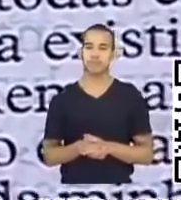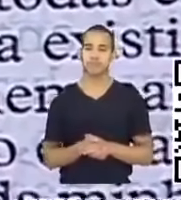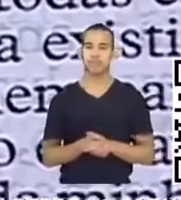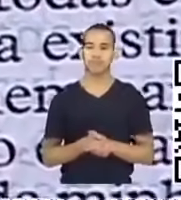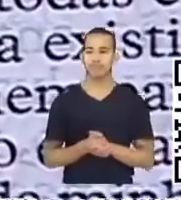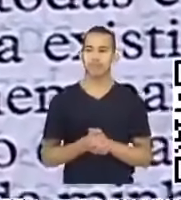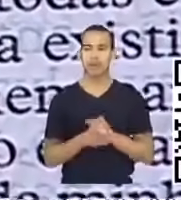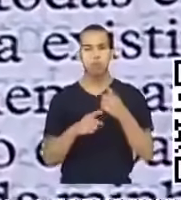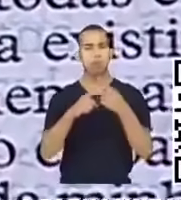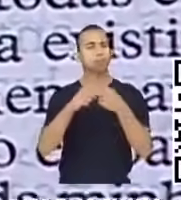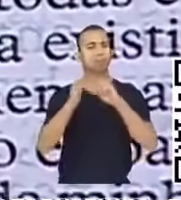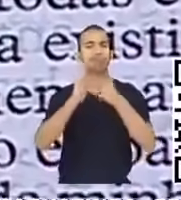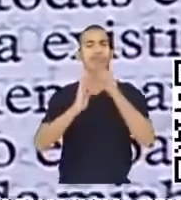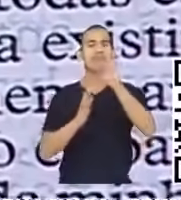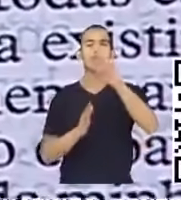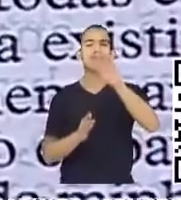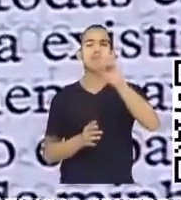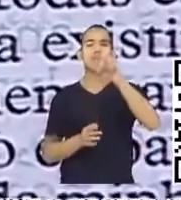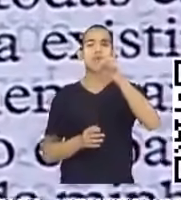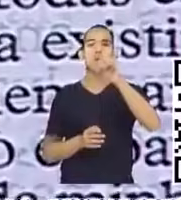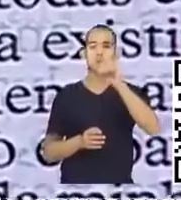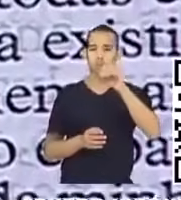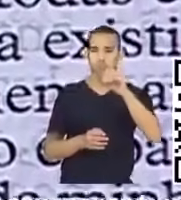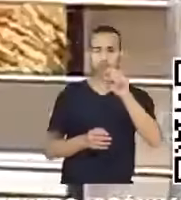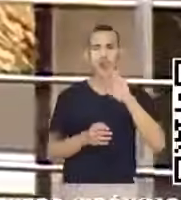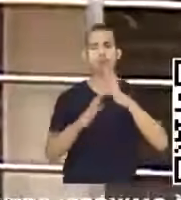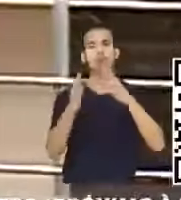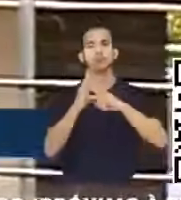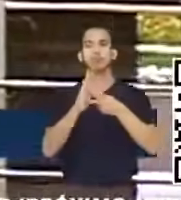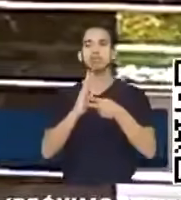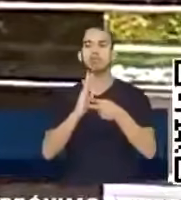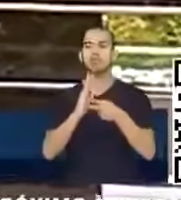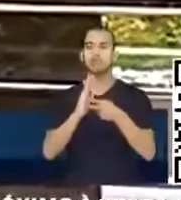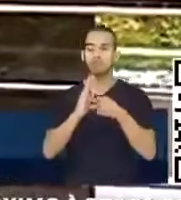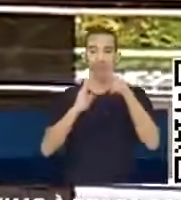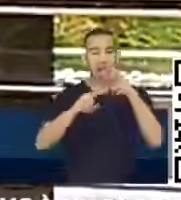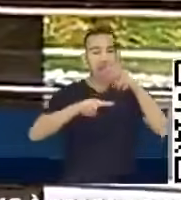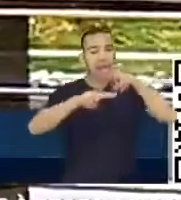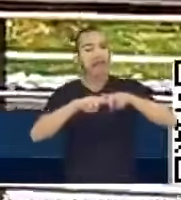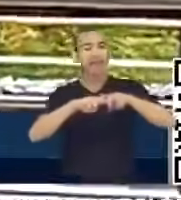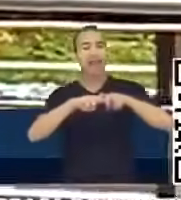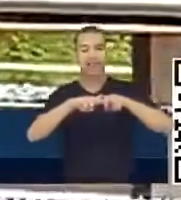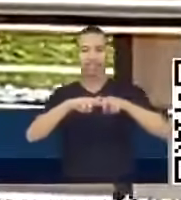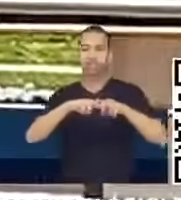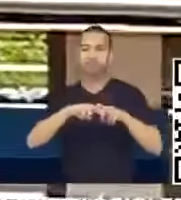e o que que é Trono Você sabe o que é tromba quem sabe Se trona amaca vira